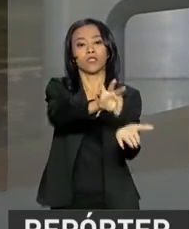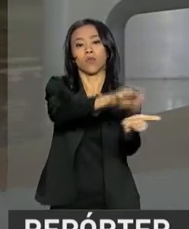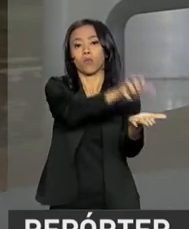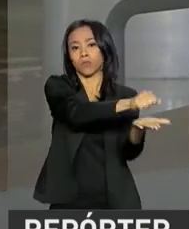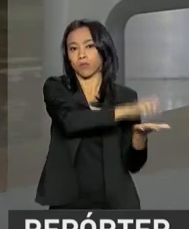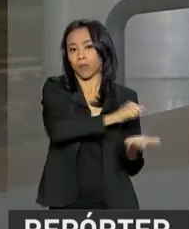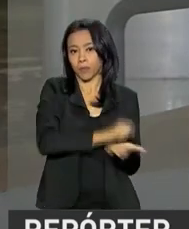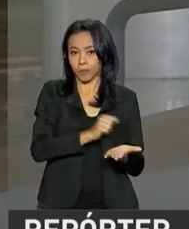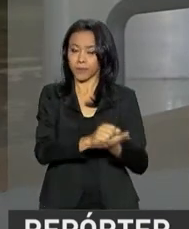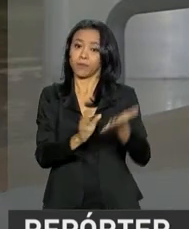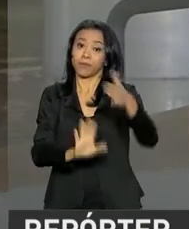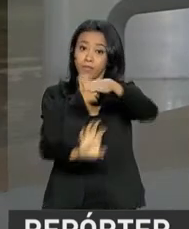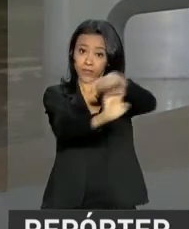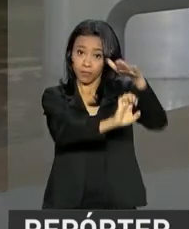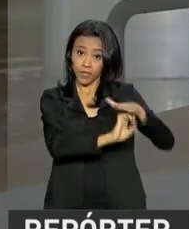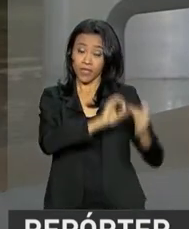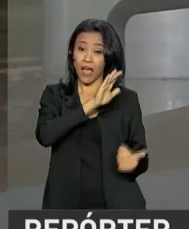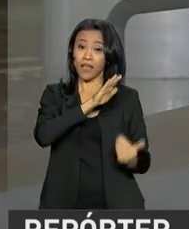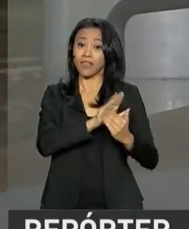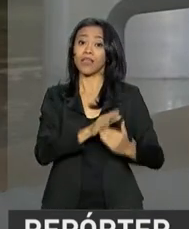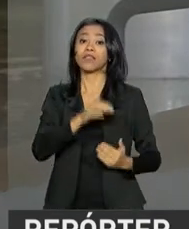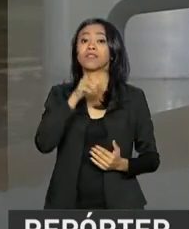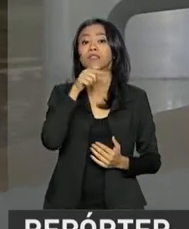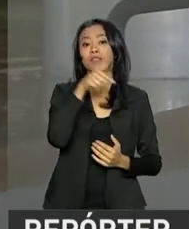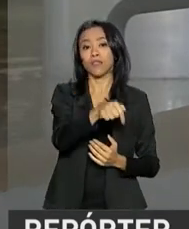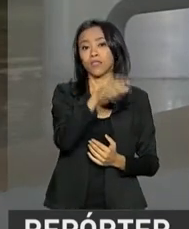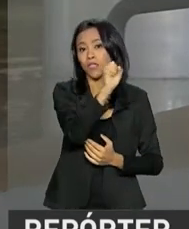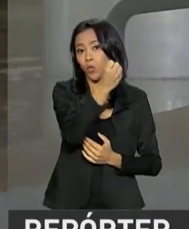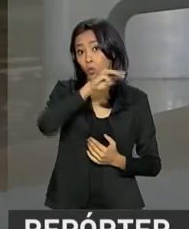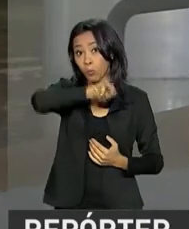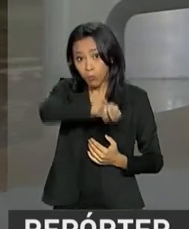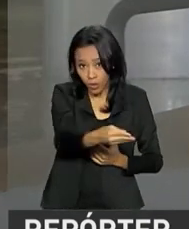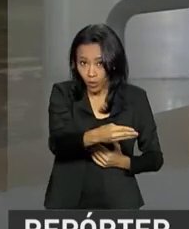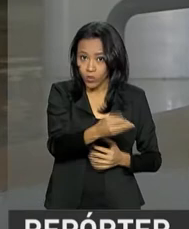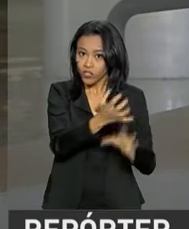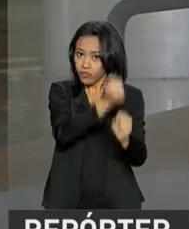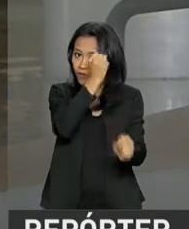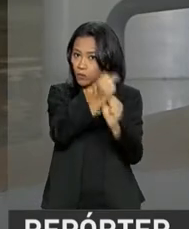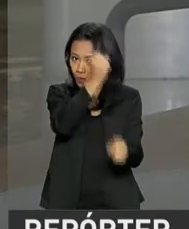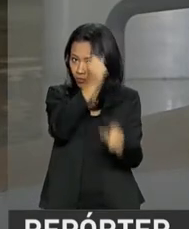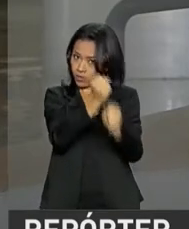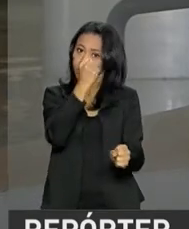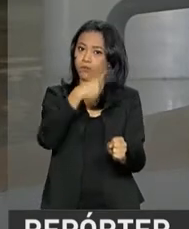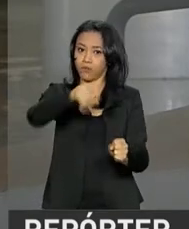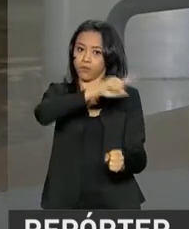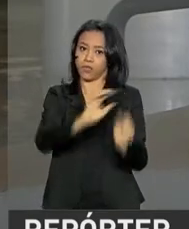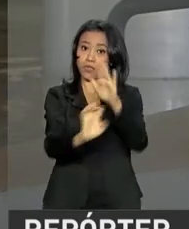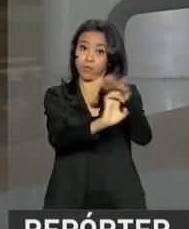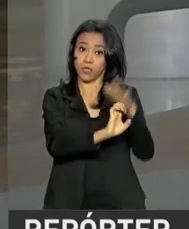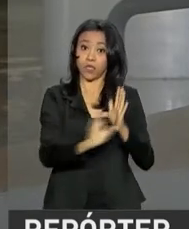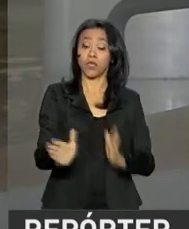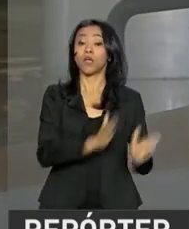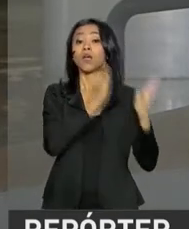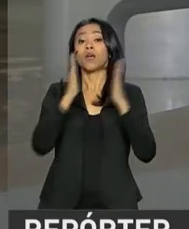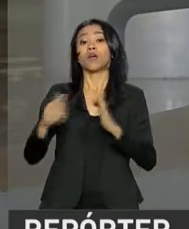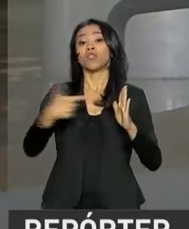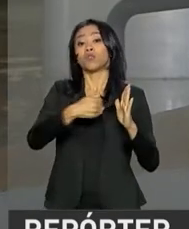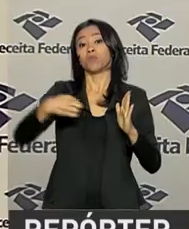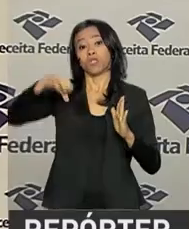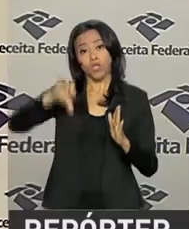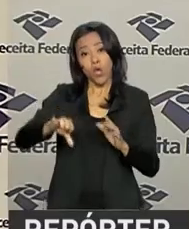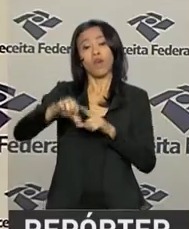superior a 78 milhões de reais e janeiro de 2019 será a vez dos entes